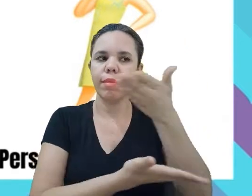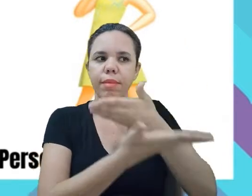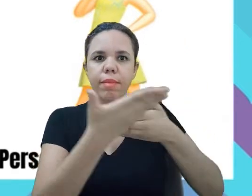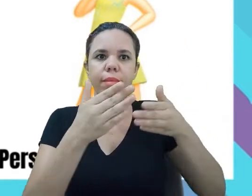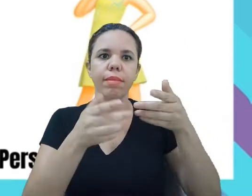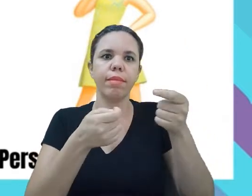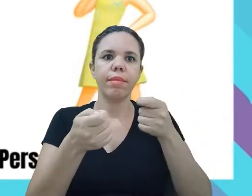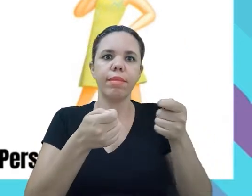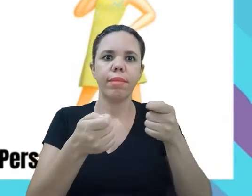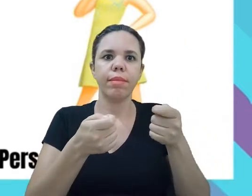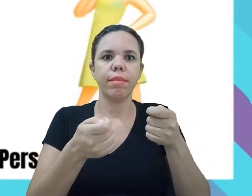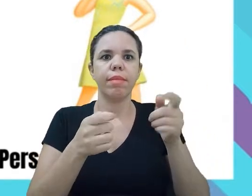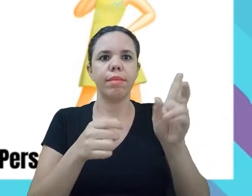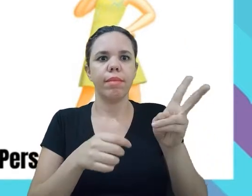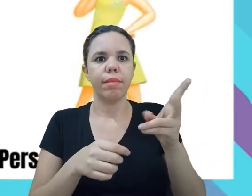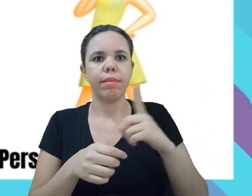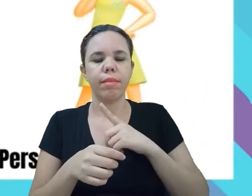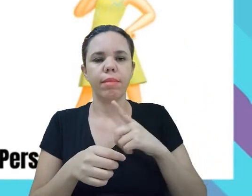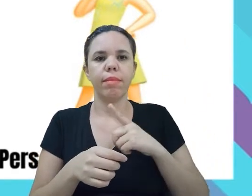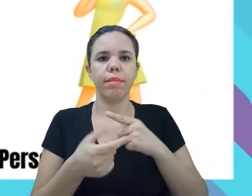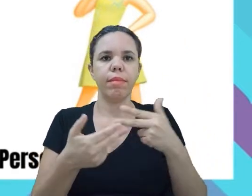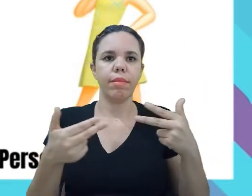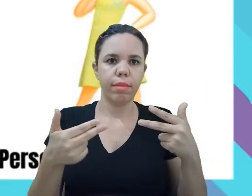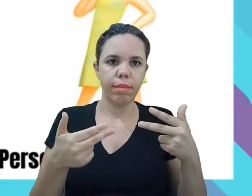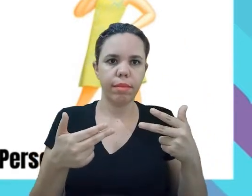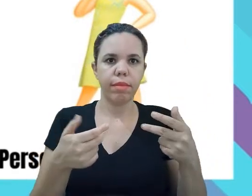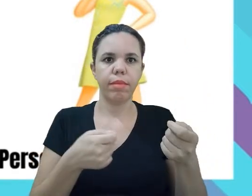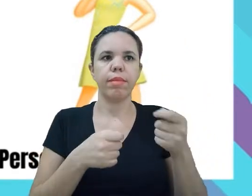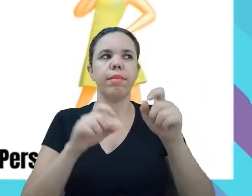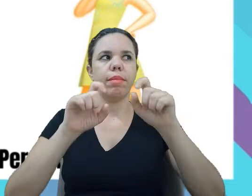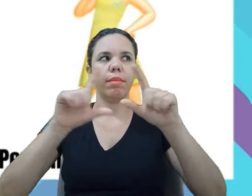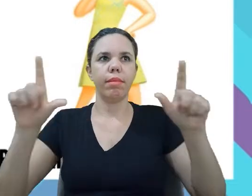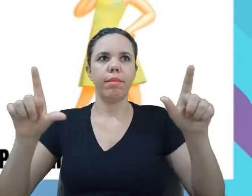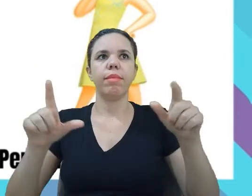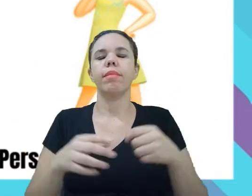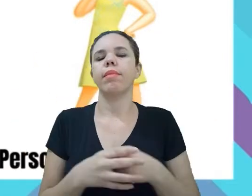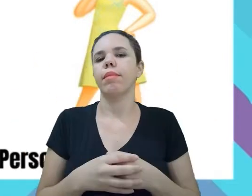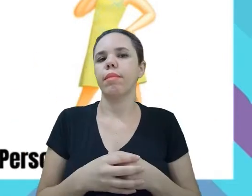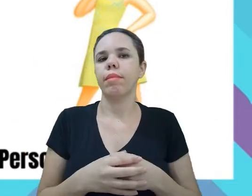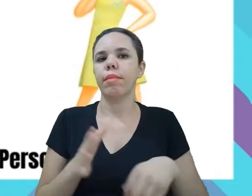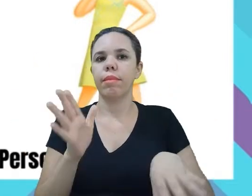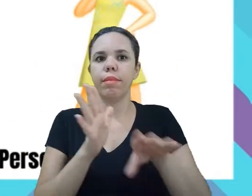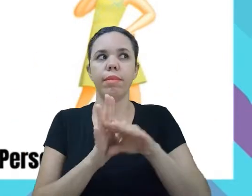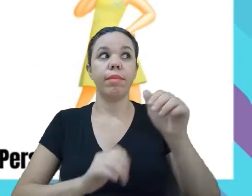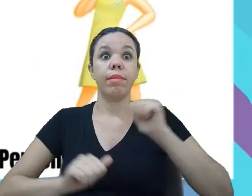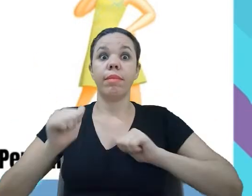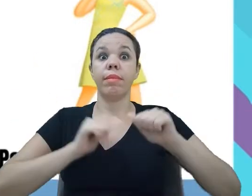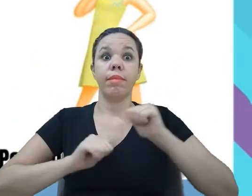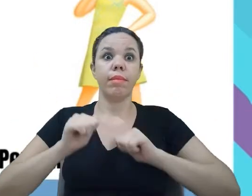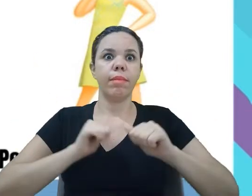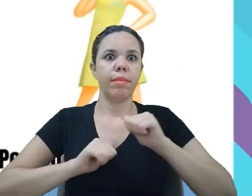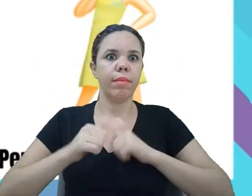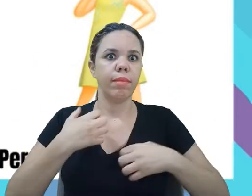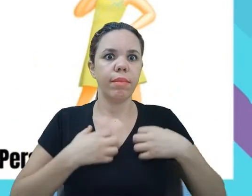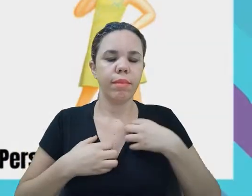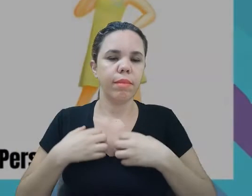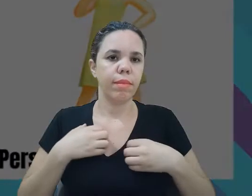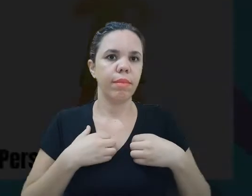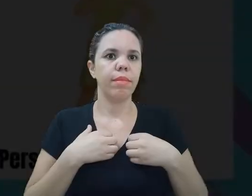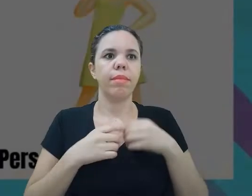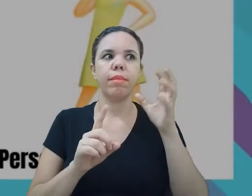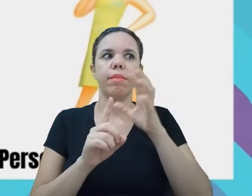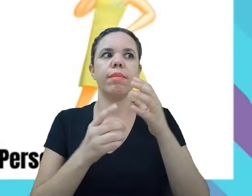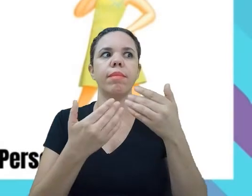à manipulação, ao domínio da situação, e não do controle do rígido, que está relacionado à